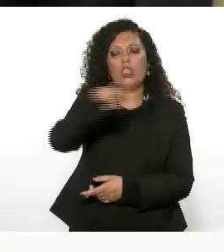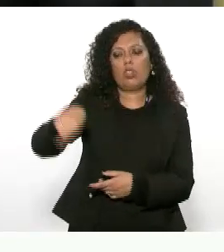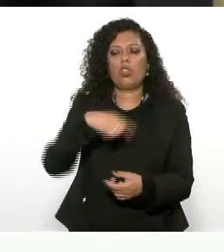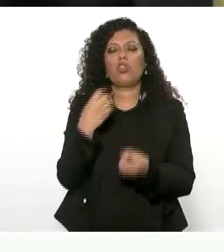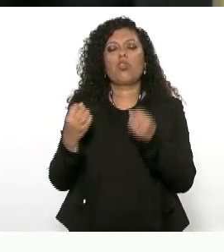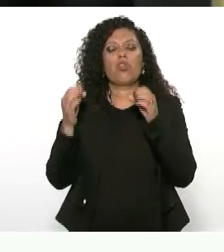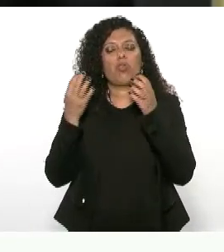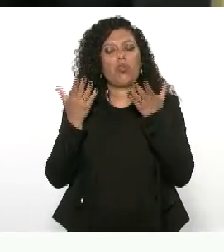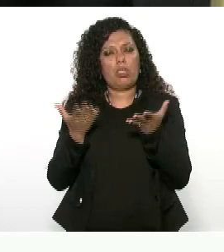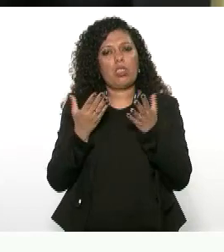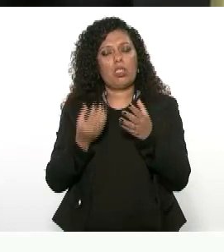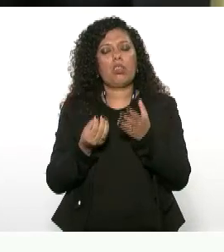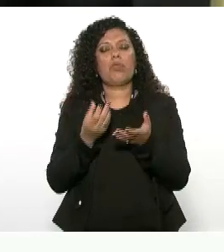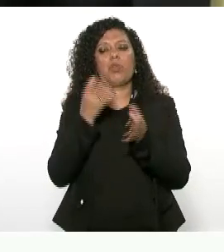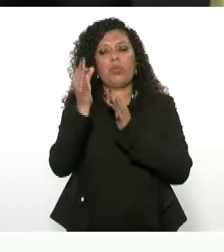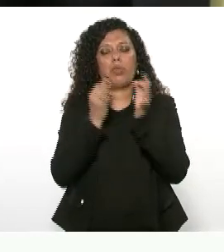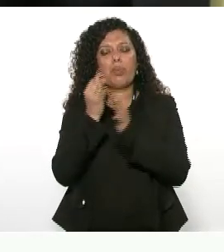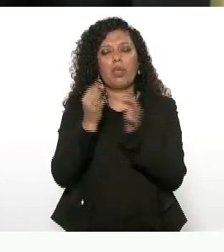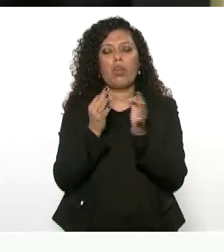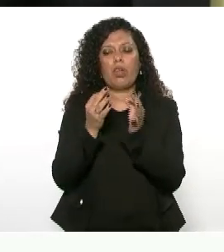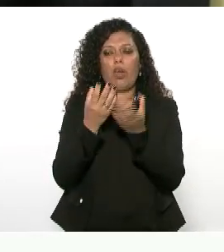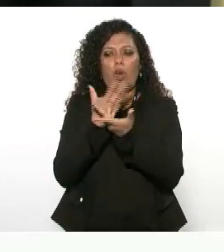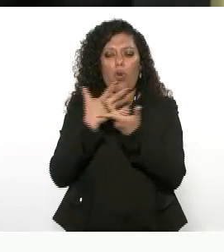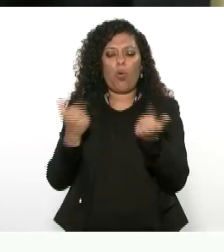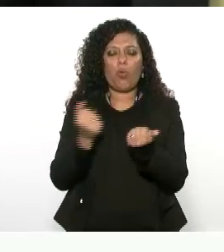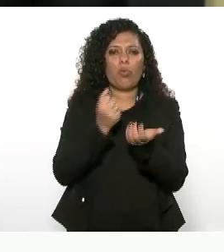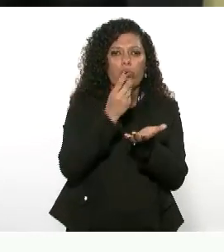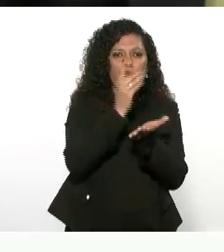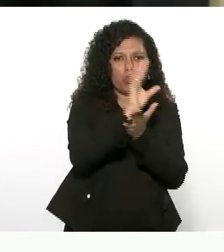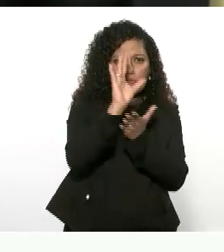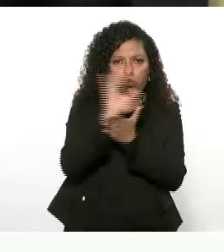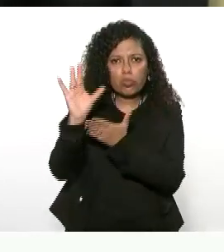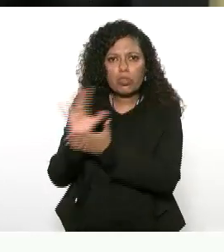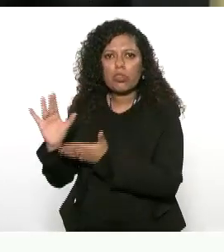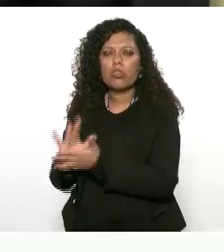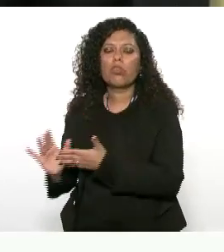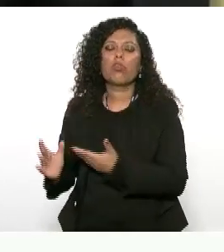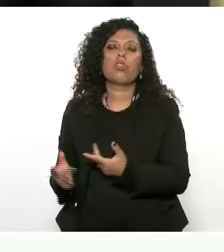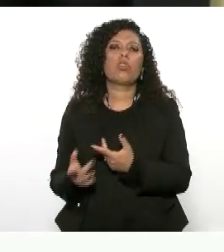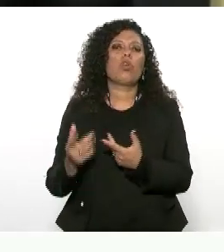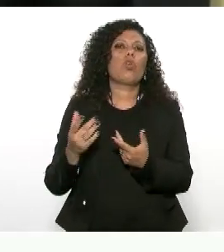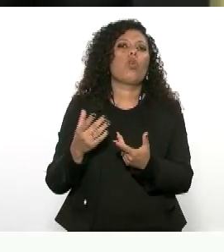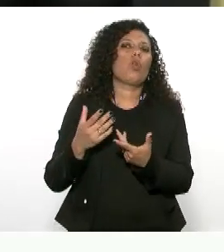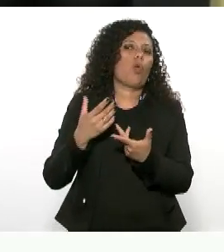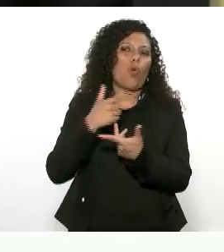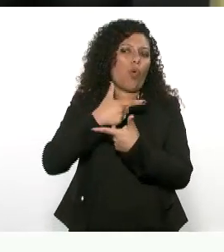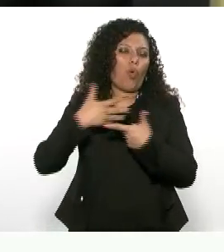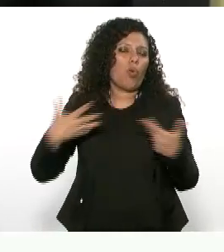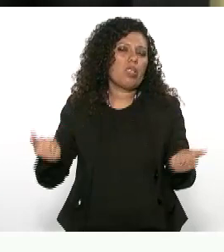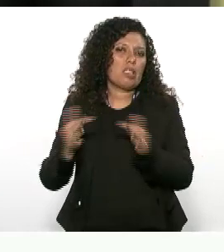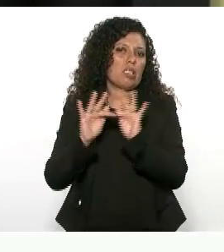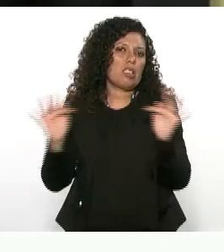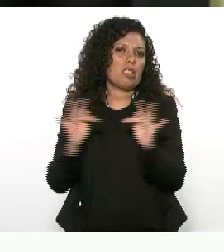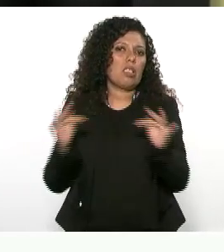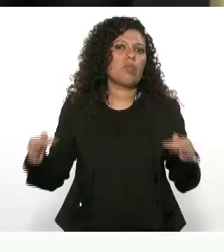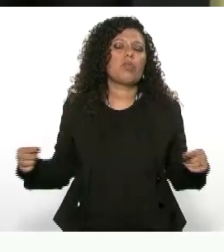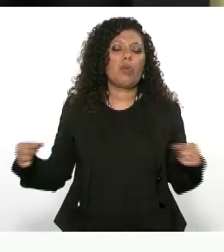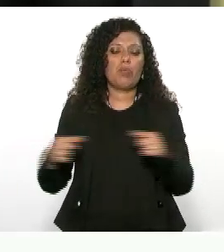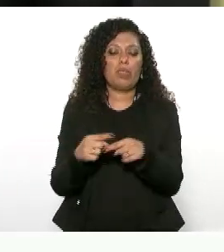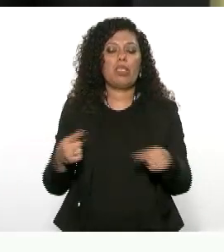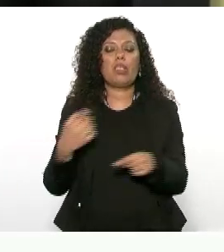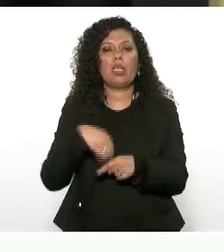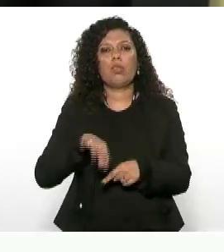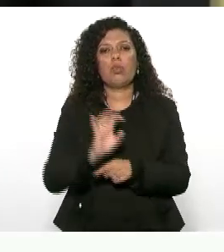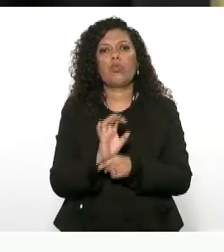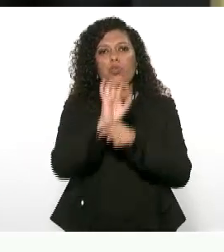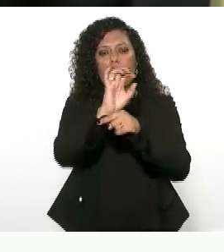desenvolver ações de investimento, que custeio fica a cargo do Tesouro, e ações muito mais pontuais e voltadas às necessidades do Rio de Janeiro do que